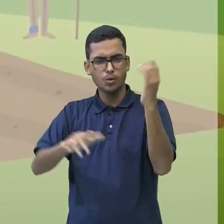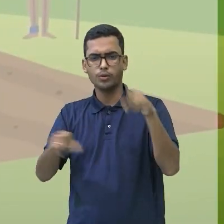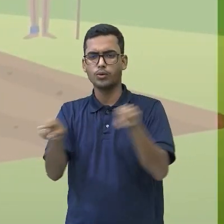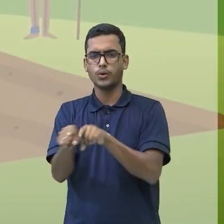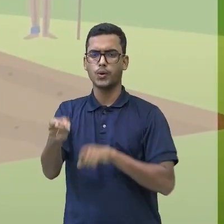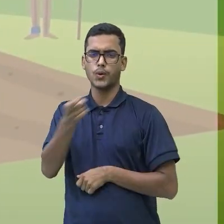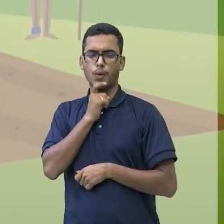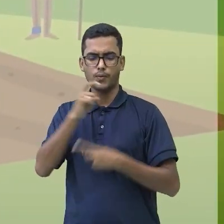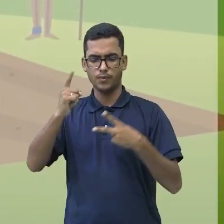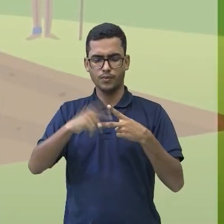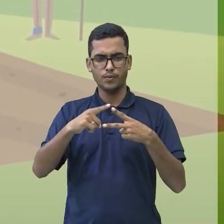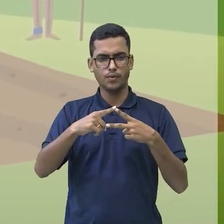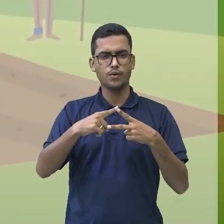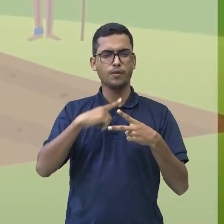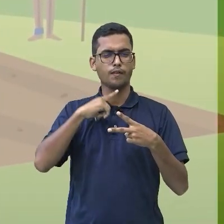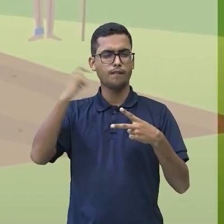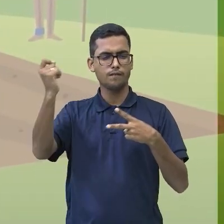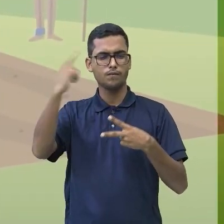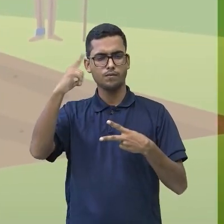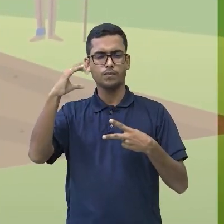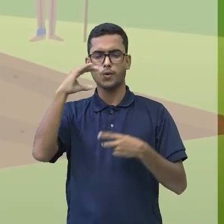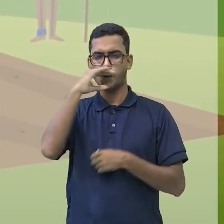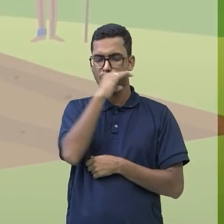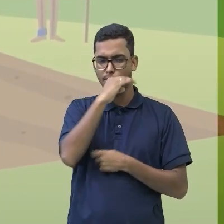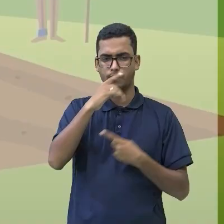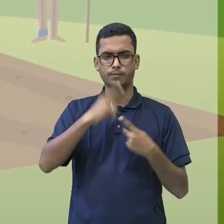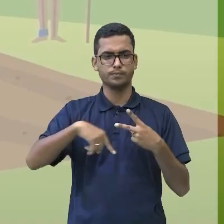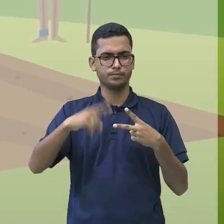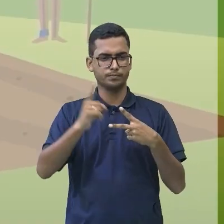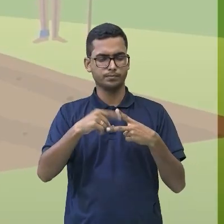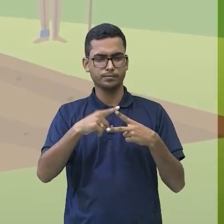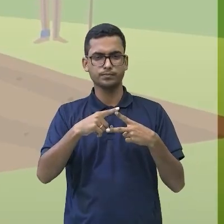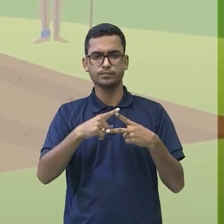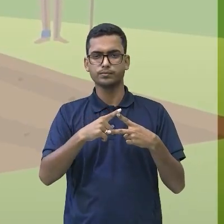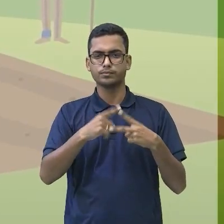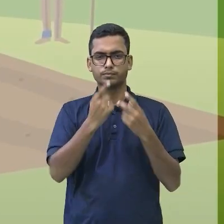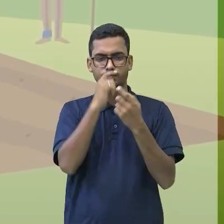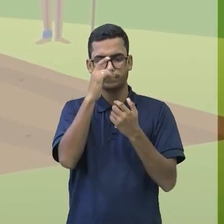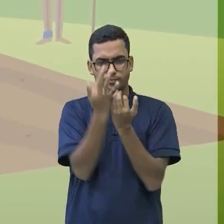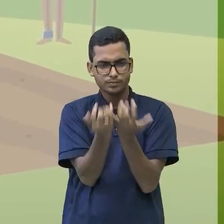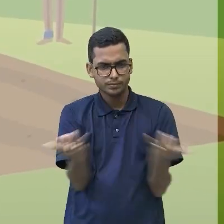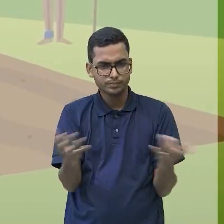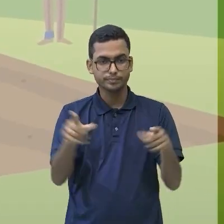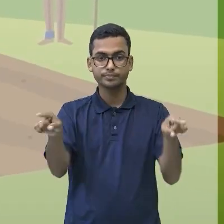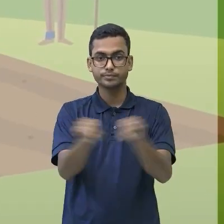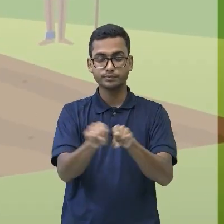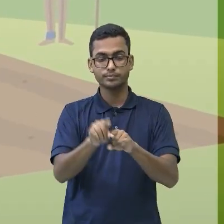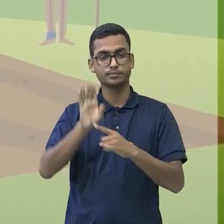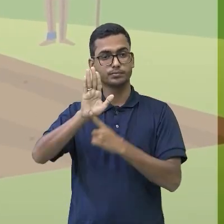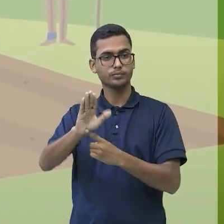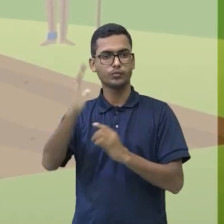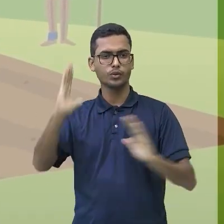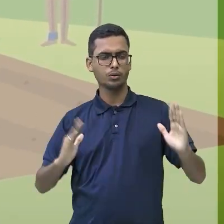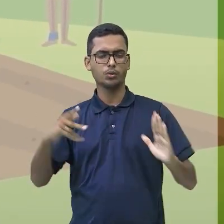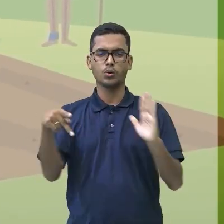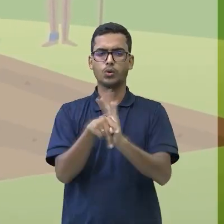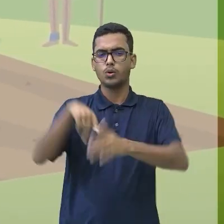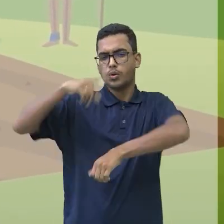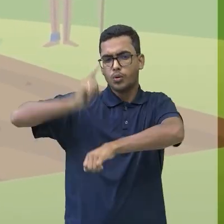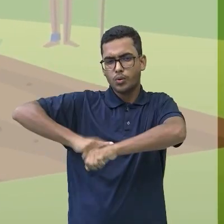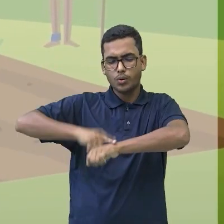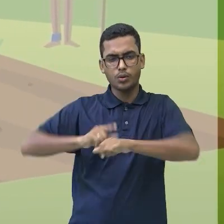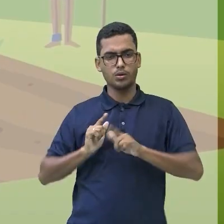Essas observações auxiliam os povos indígenas nas noções de passagem do tempo e nas